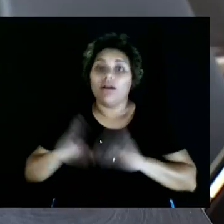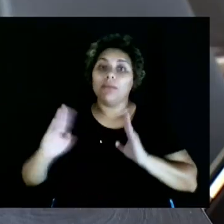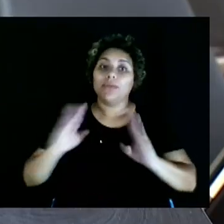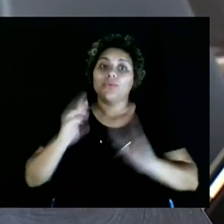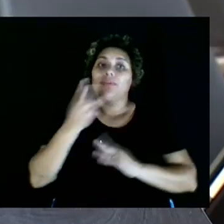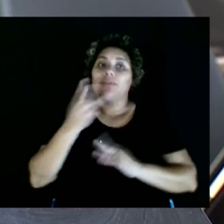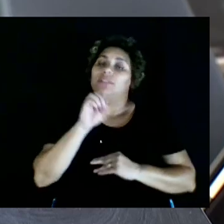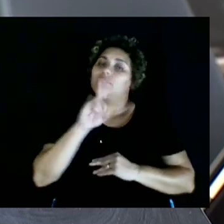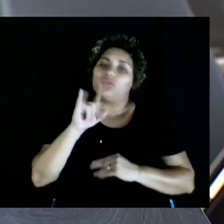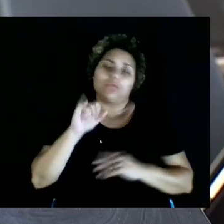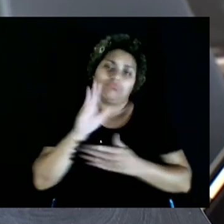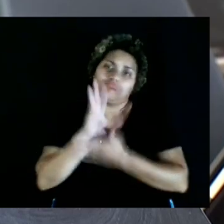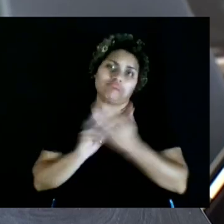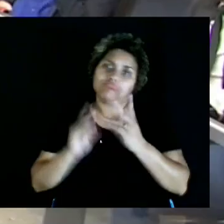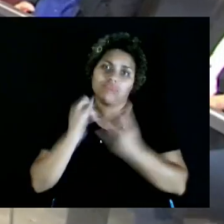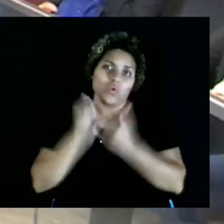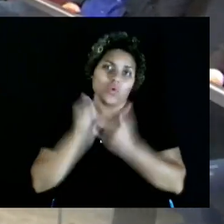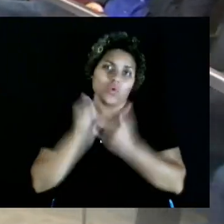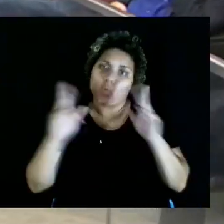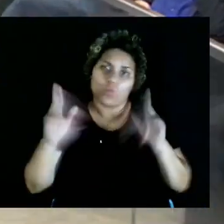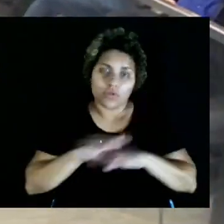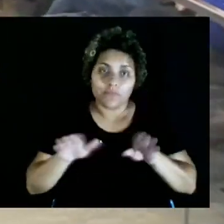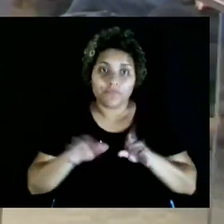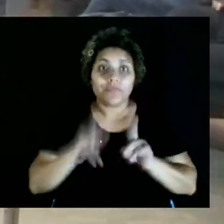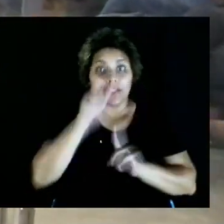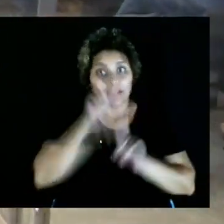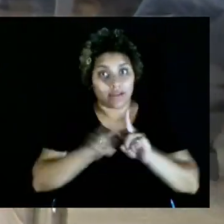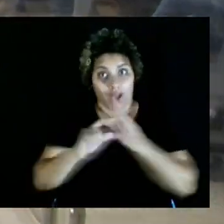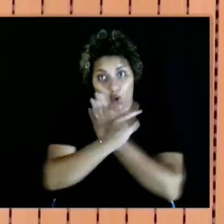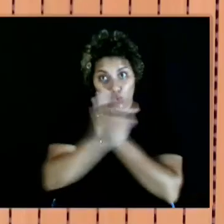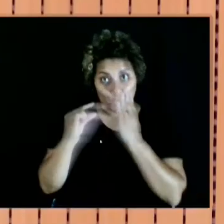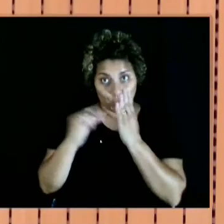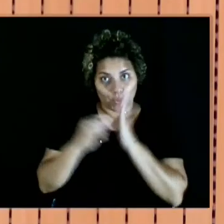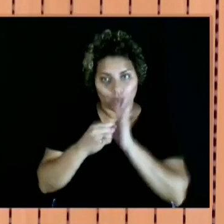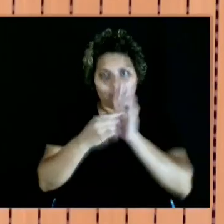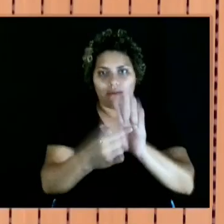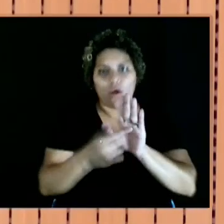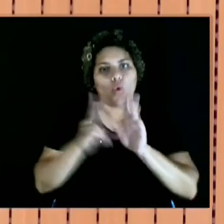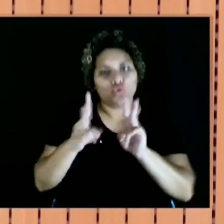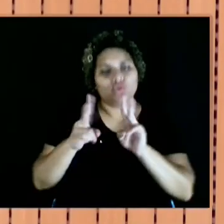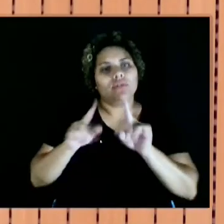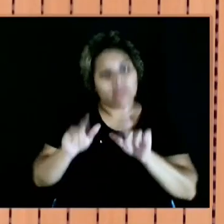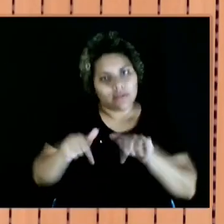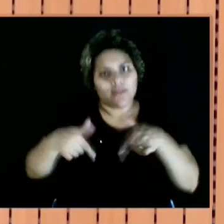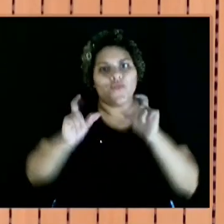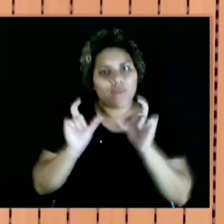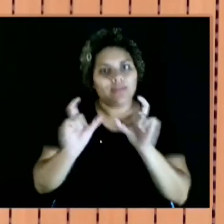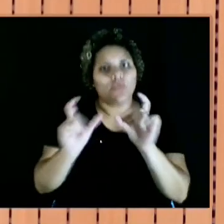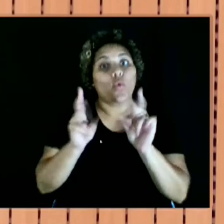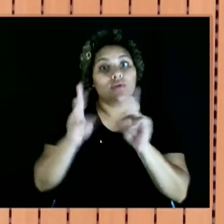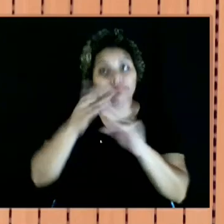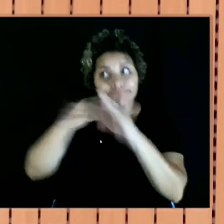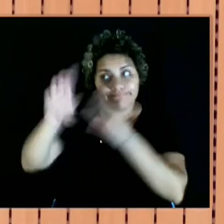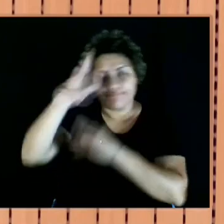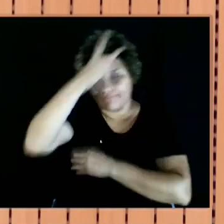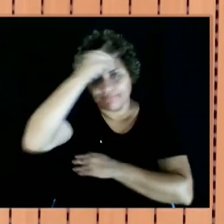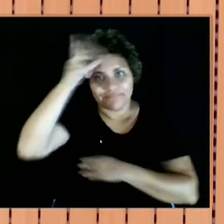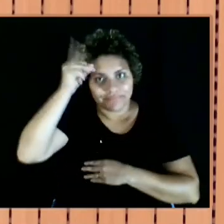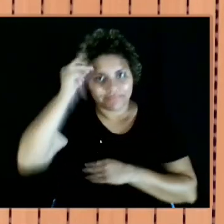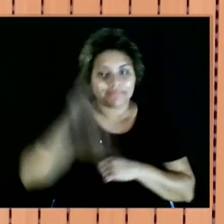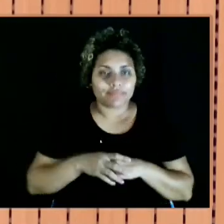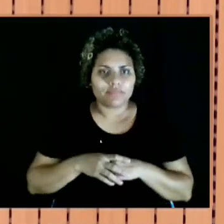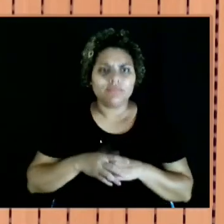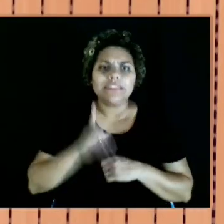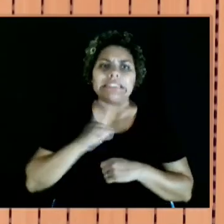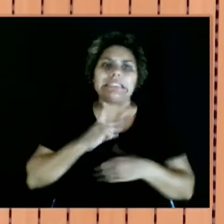autores defenderam a matéria que agora segue para a sanção do prefeito. Criando o limitador, porque você tenha a